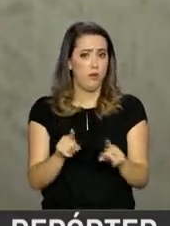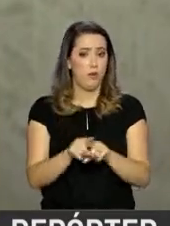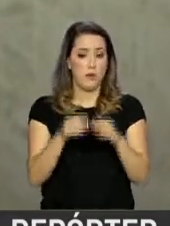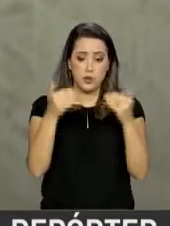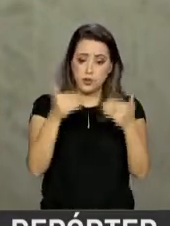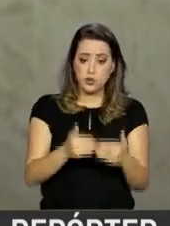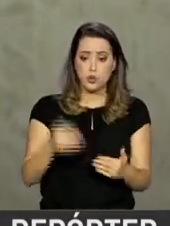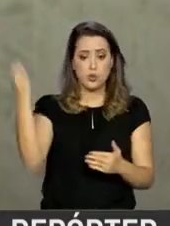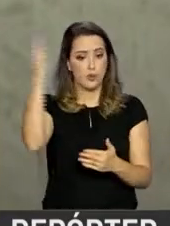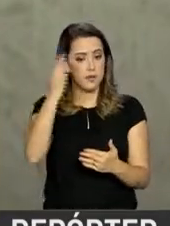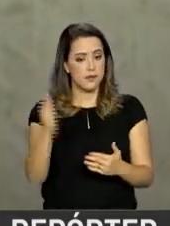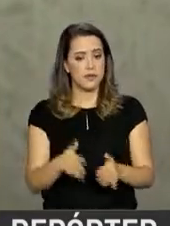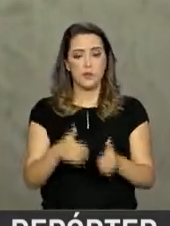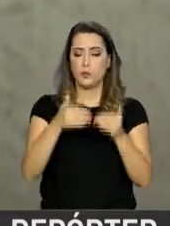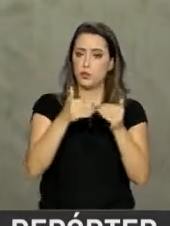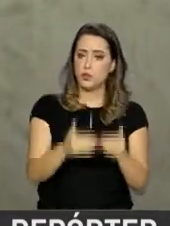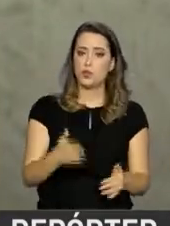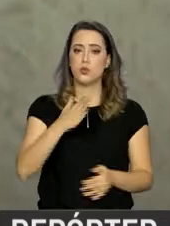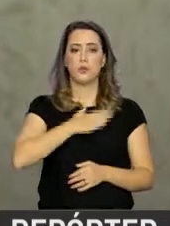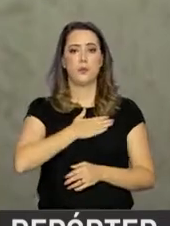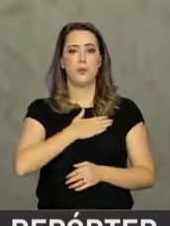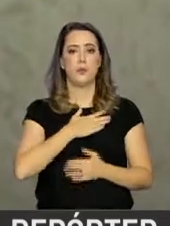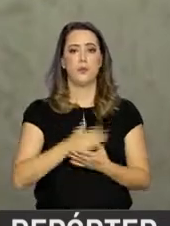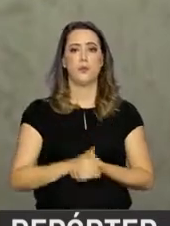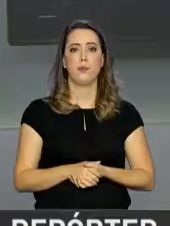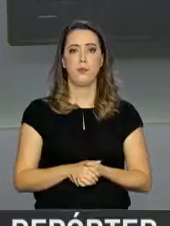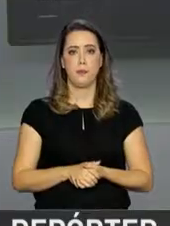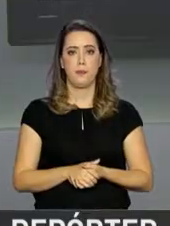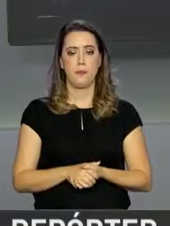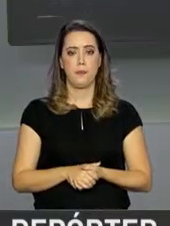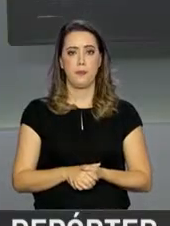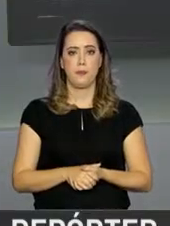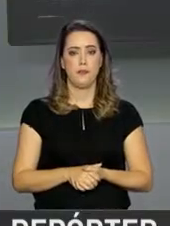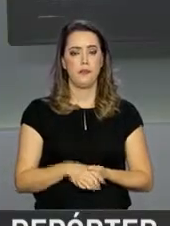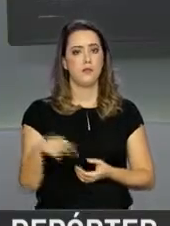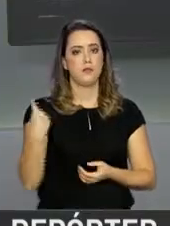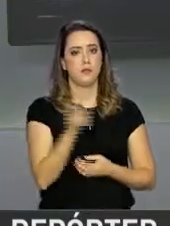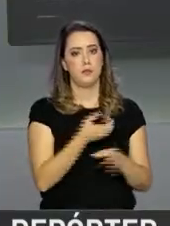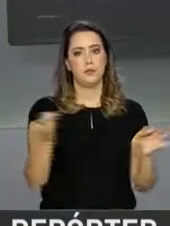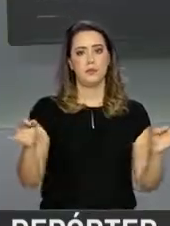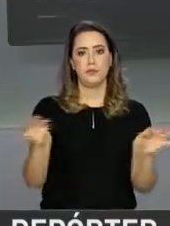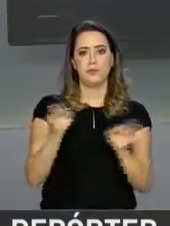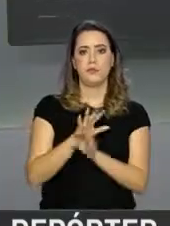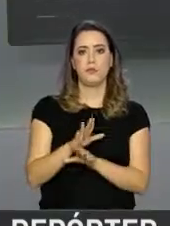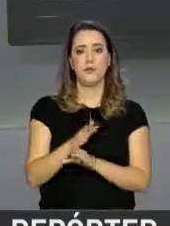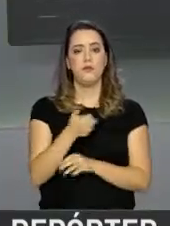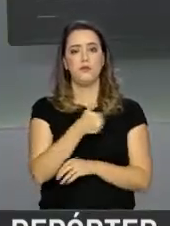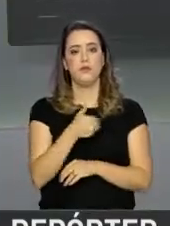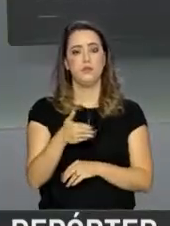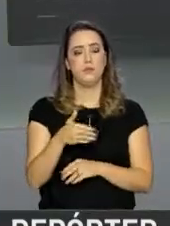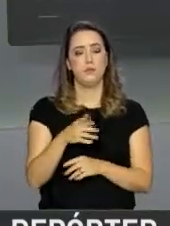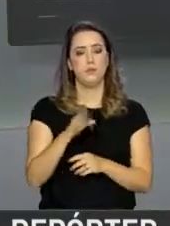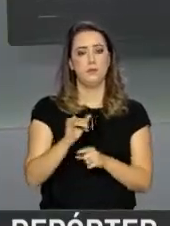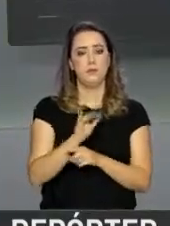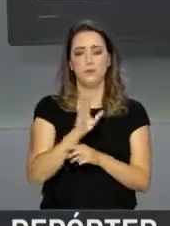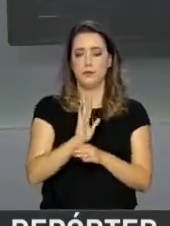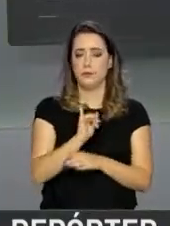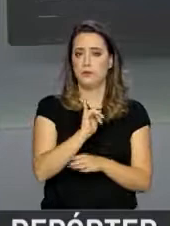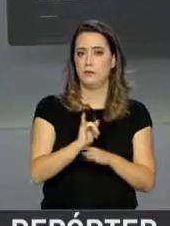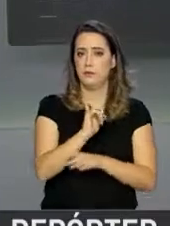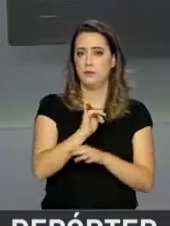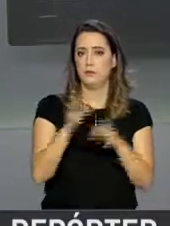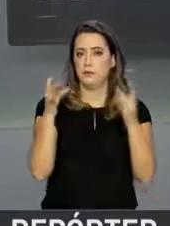Estado brasileiro, é uma missão perante a pátria brasileira. Nós ficamos por aqui. Você pode rever as reportagens